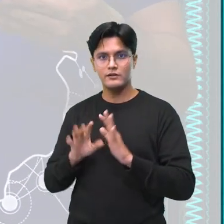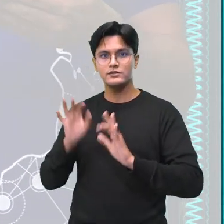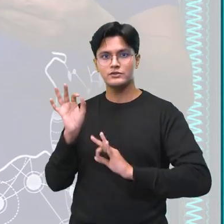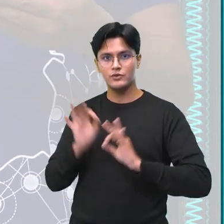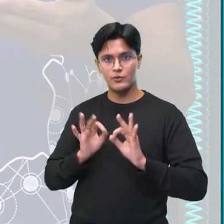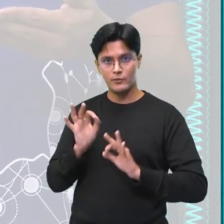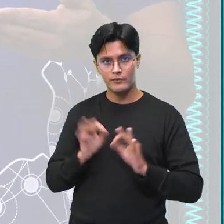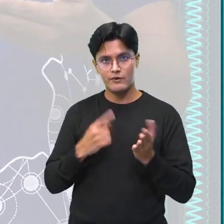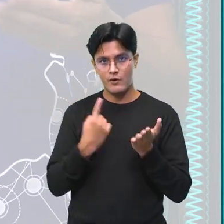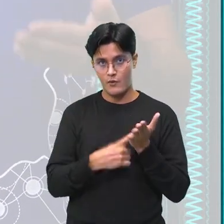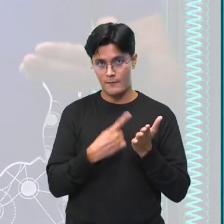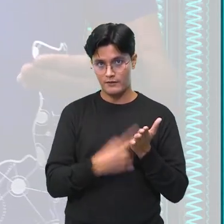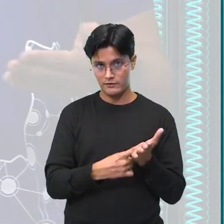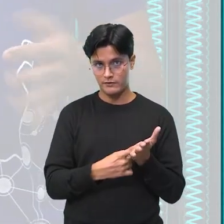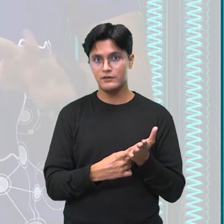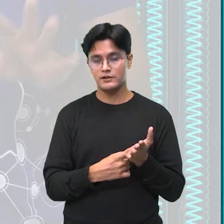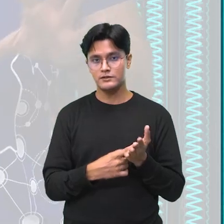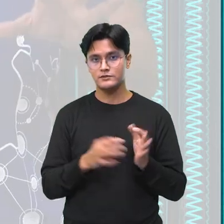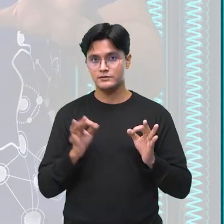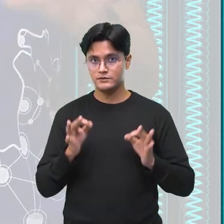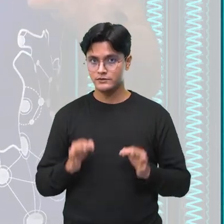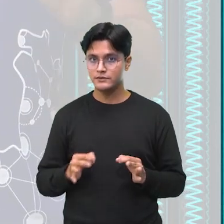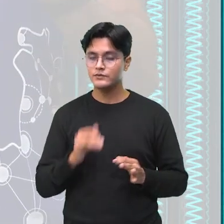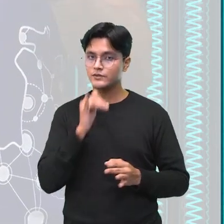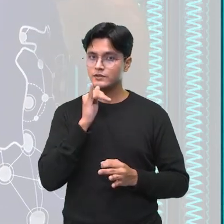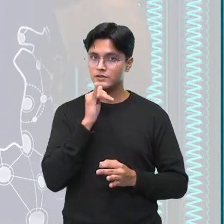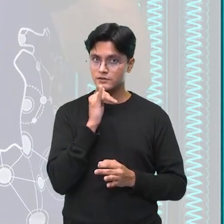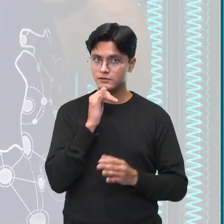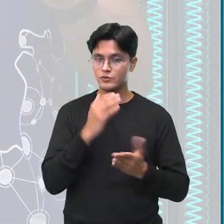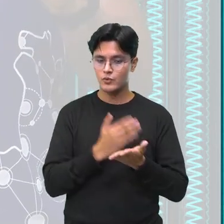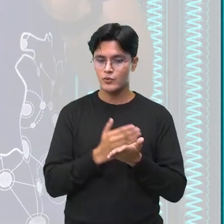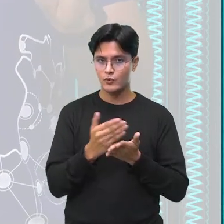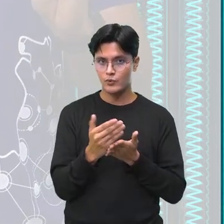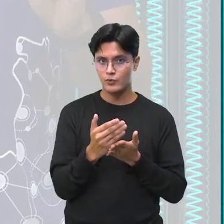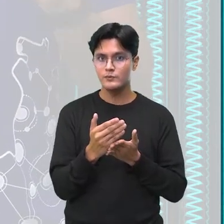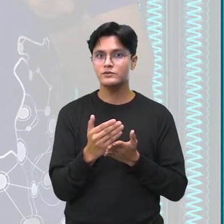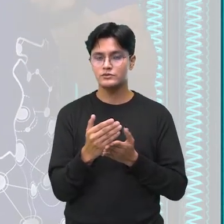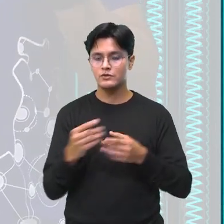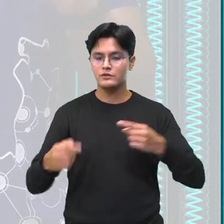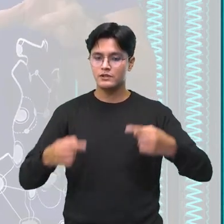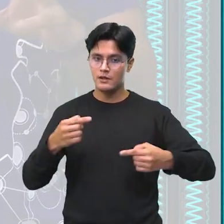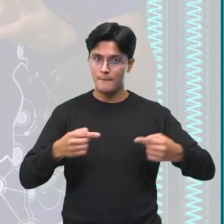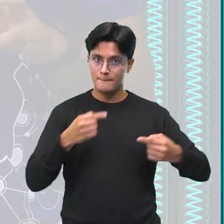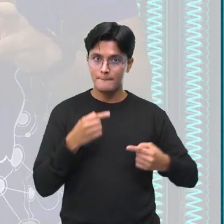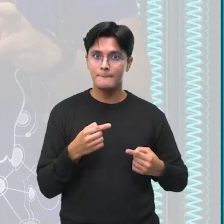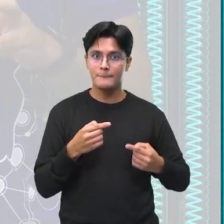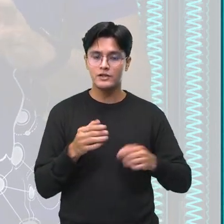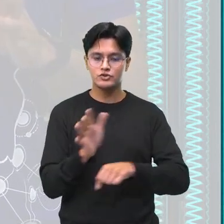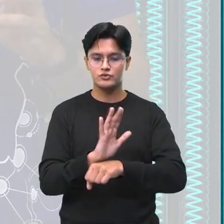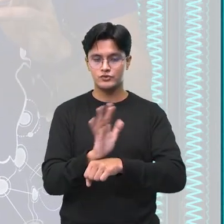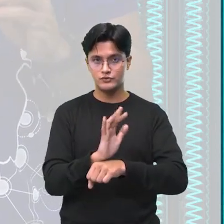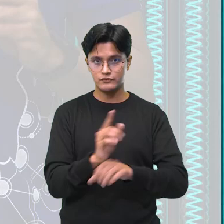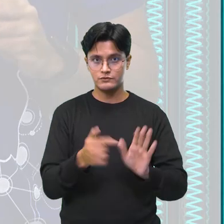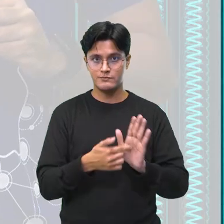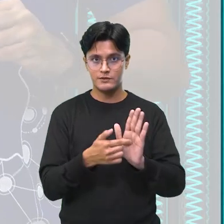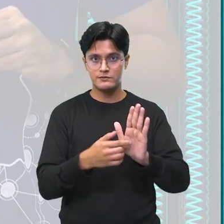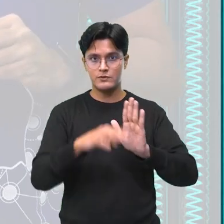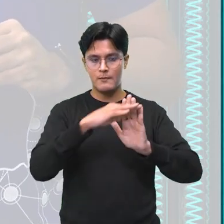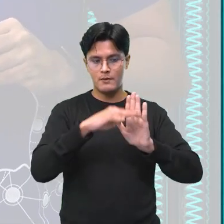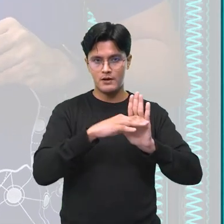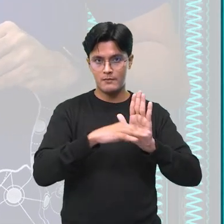com vocês, quando foi começar o debate, apareceu ali no vídeo algumas regras, né? Respeitar o